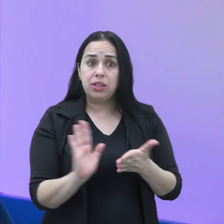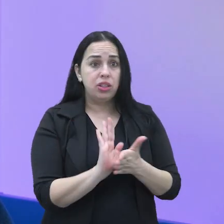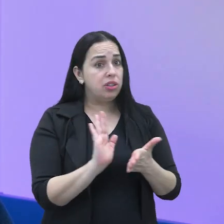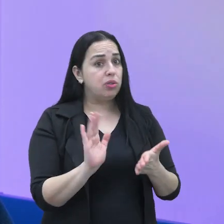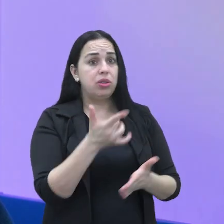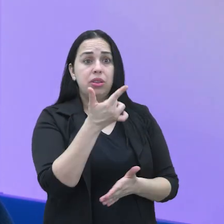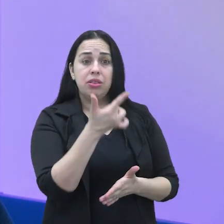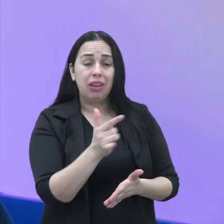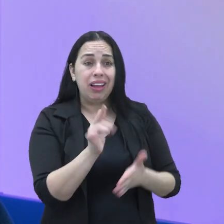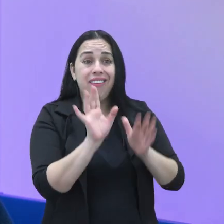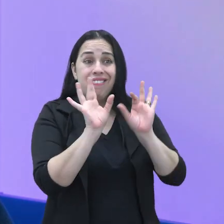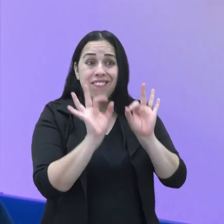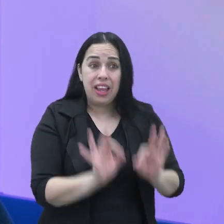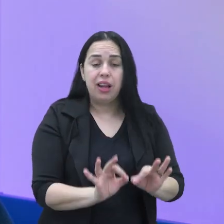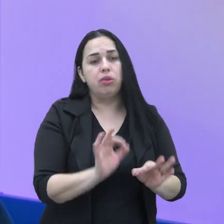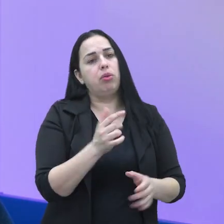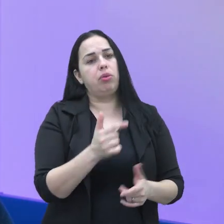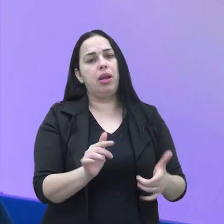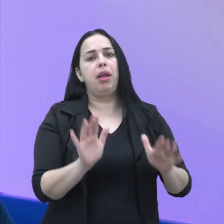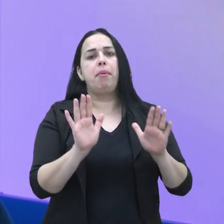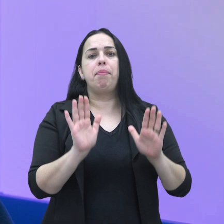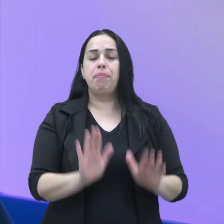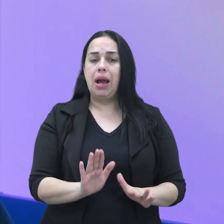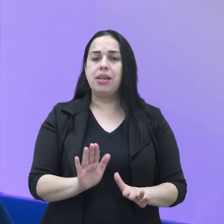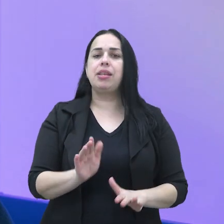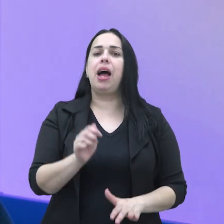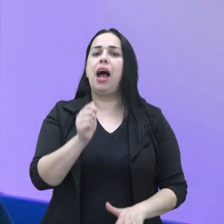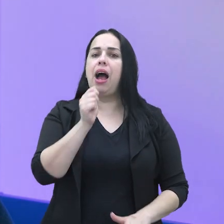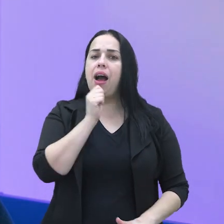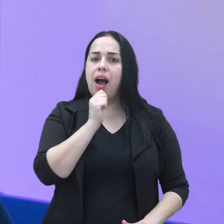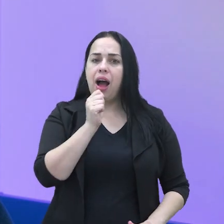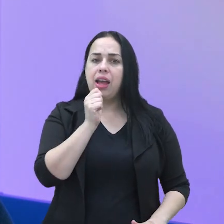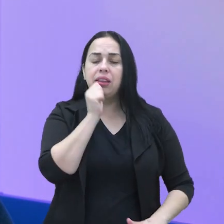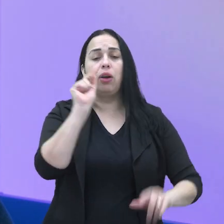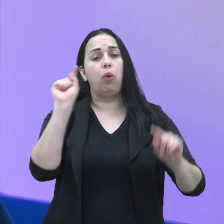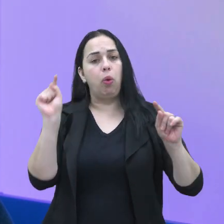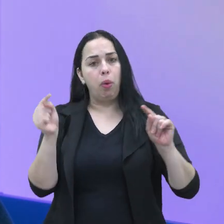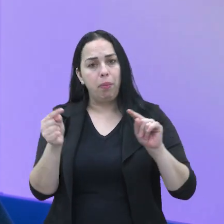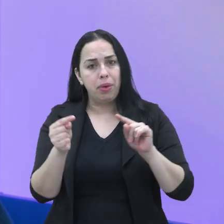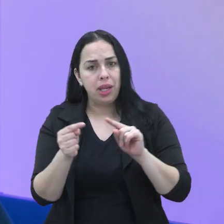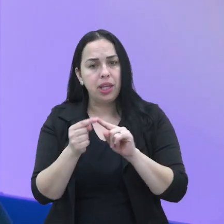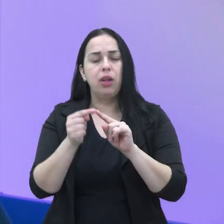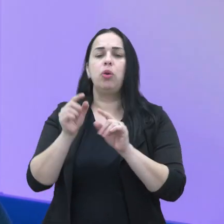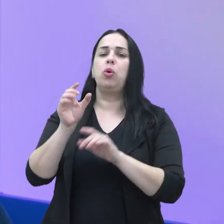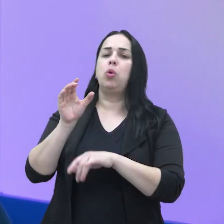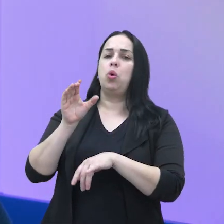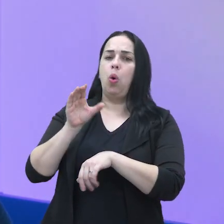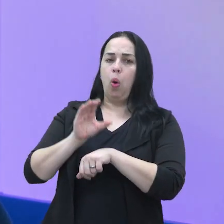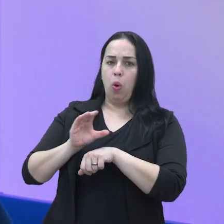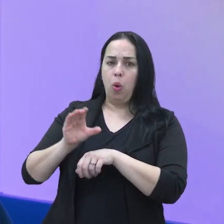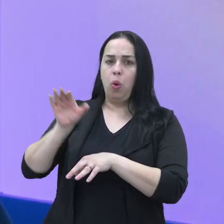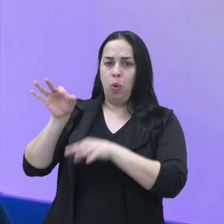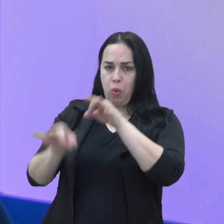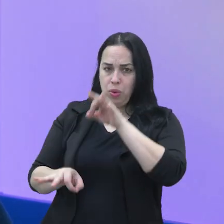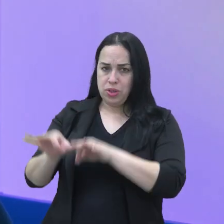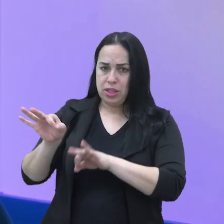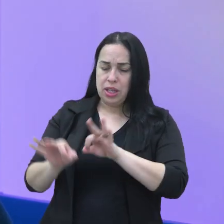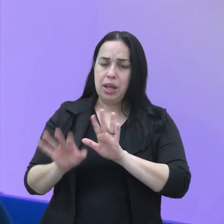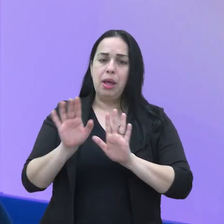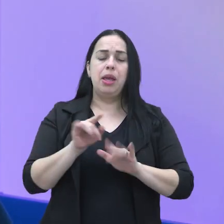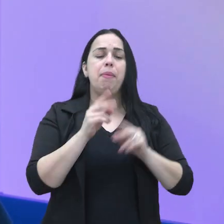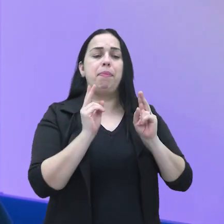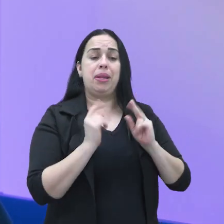partidos políticos, mas elas estão no jogo, estão inseridas no contexto político e jurídico, e elas precisam